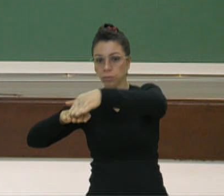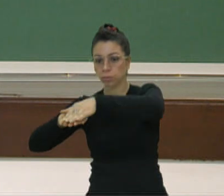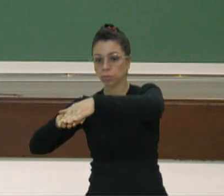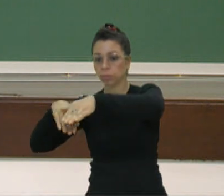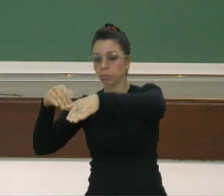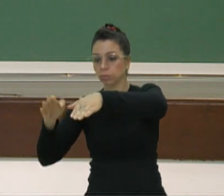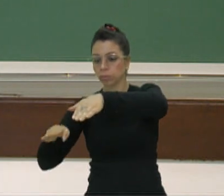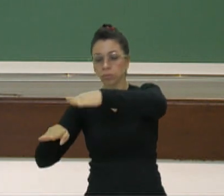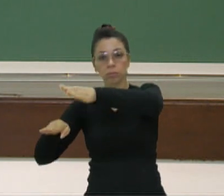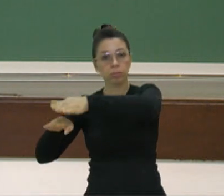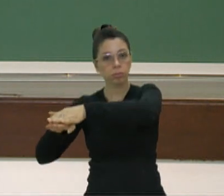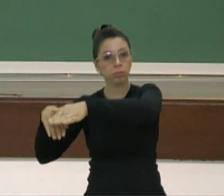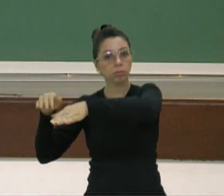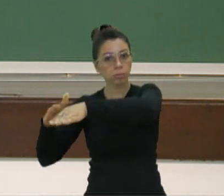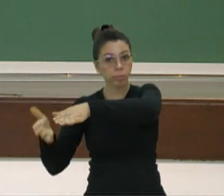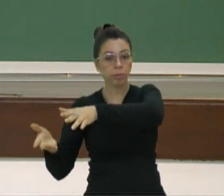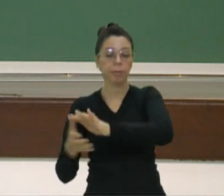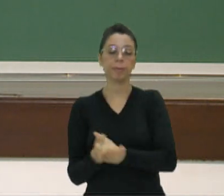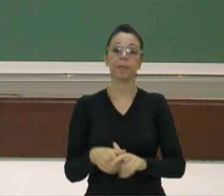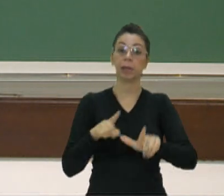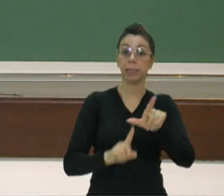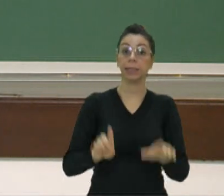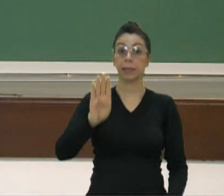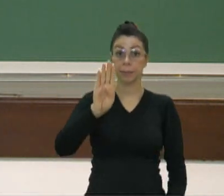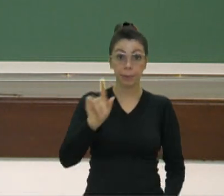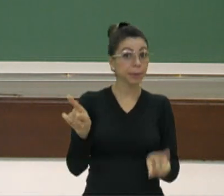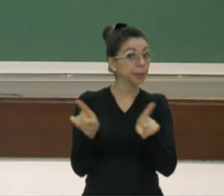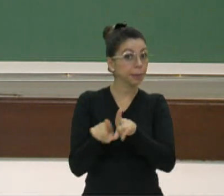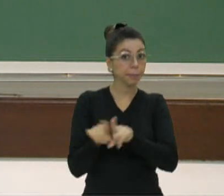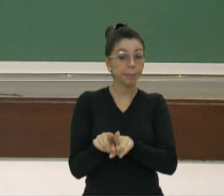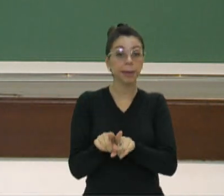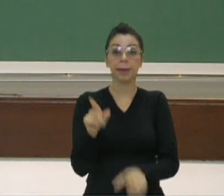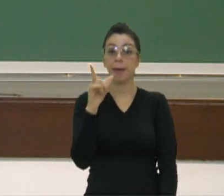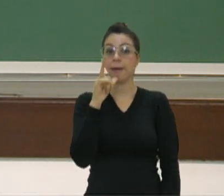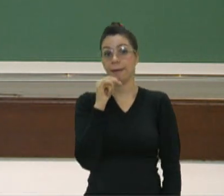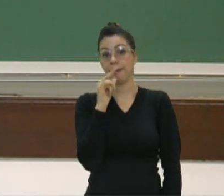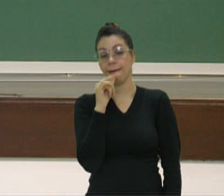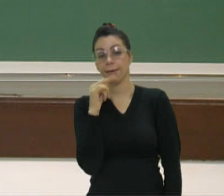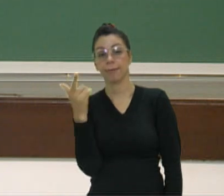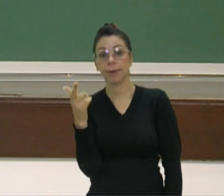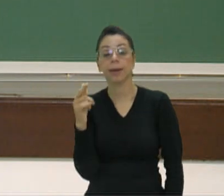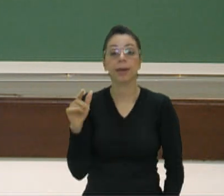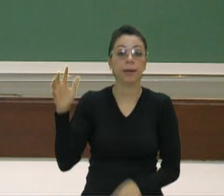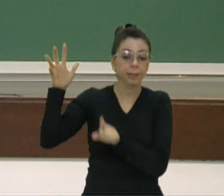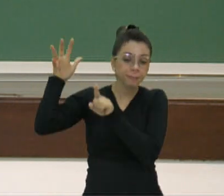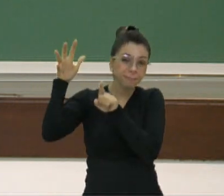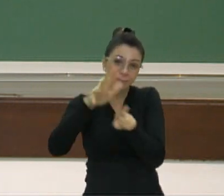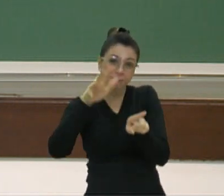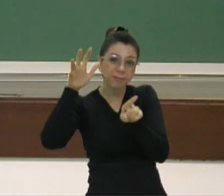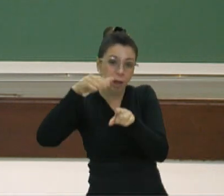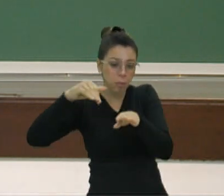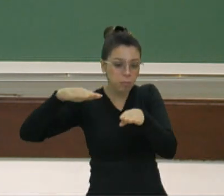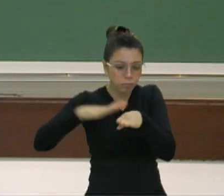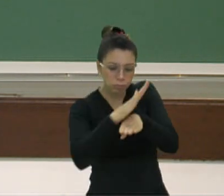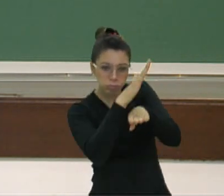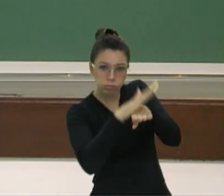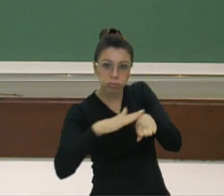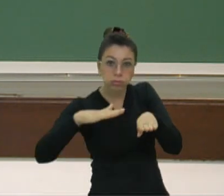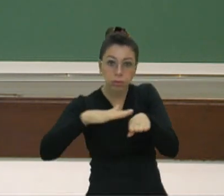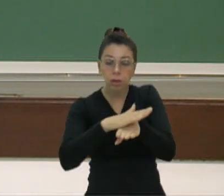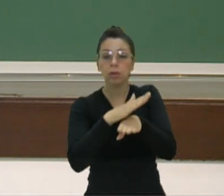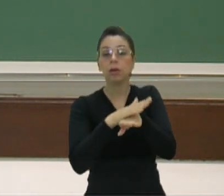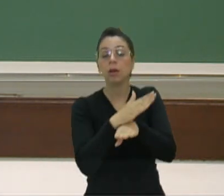Na letra B, também está certo. A água age como um escultor, talvez seja um dos maiores escultores do nosso planeta.